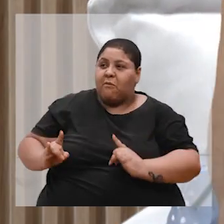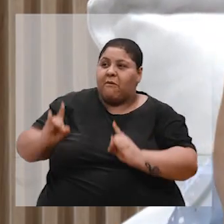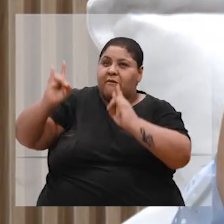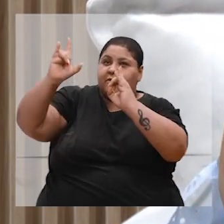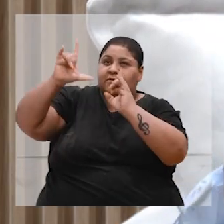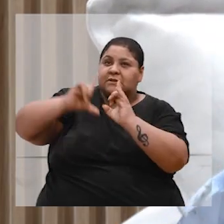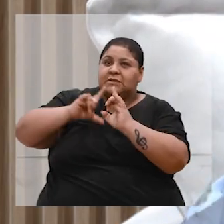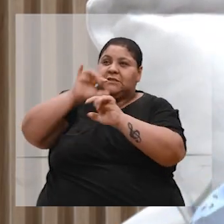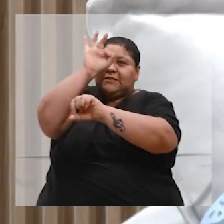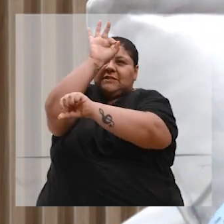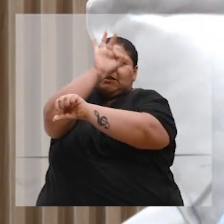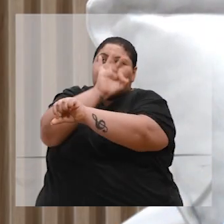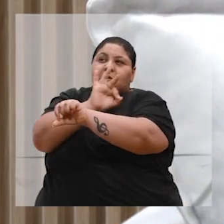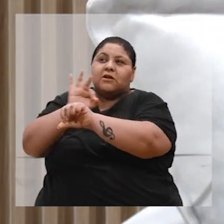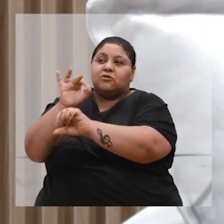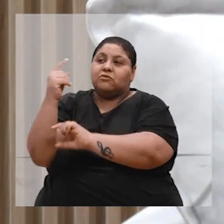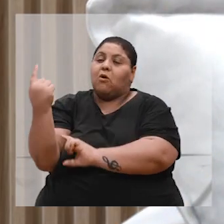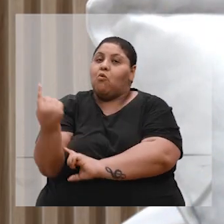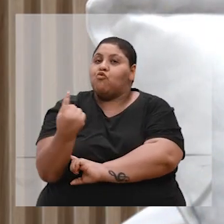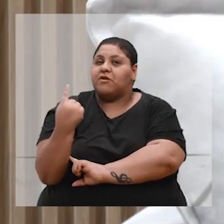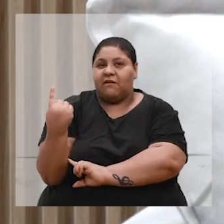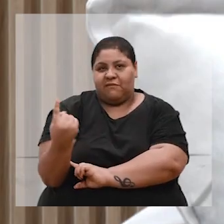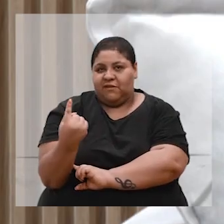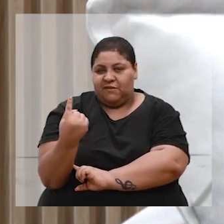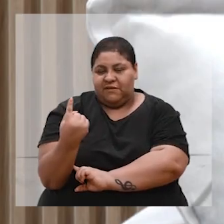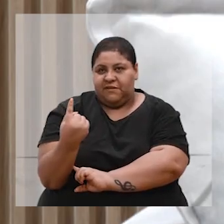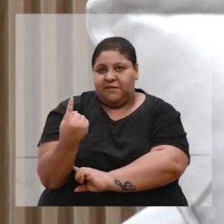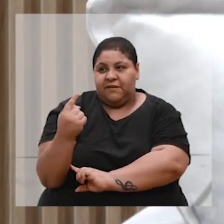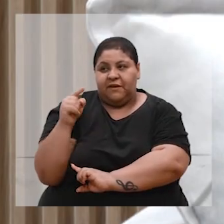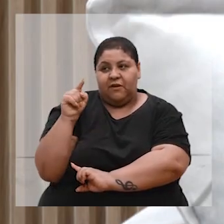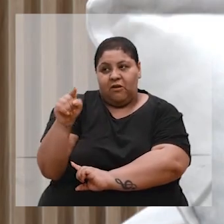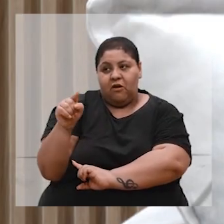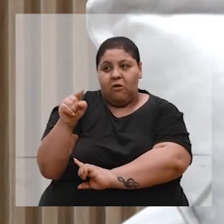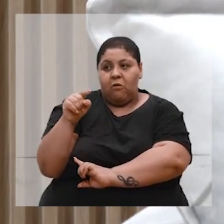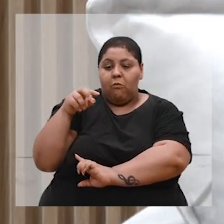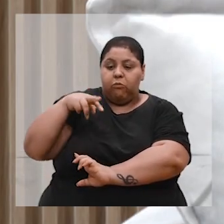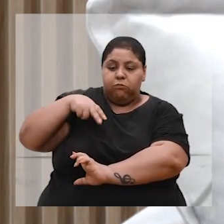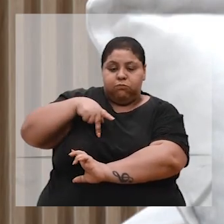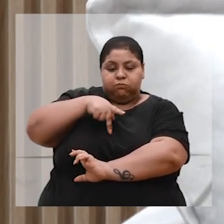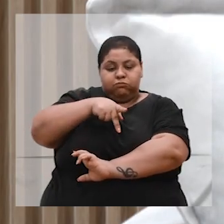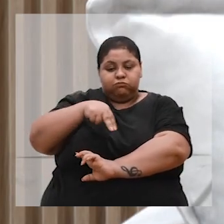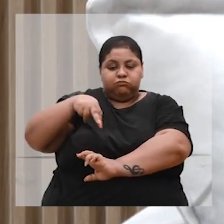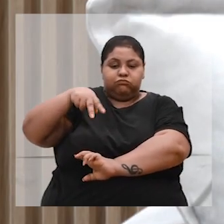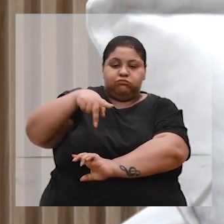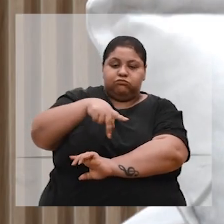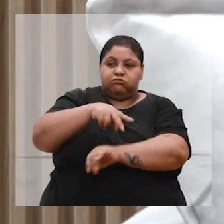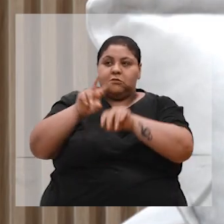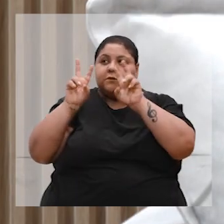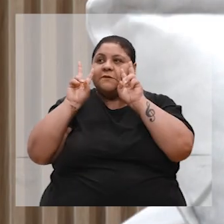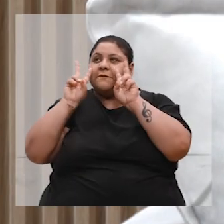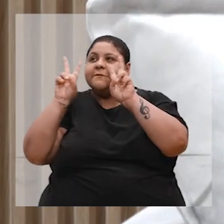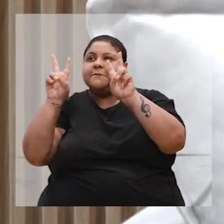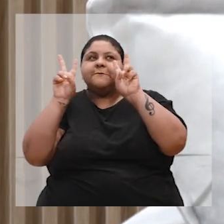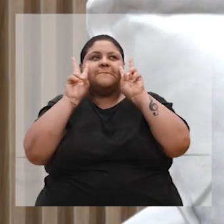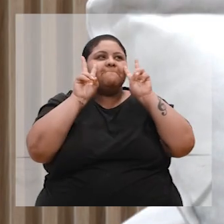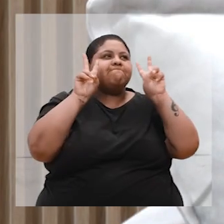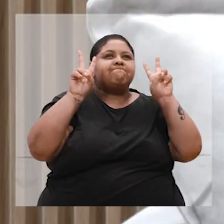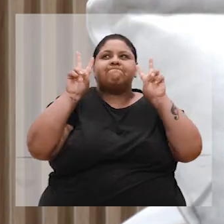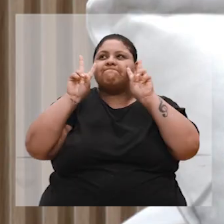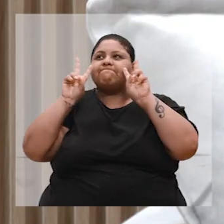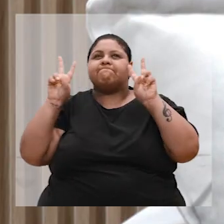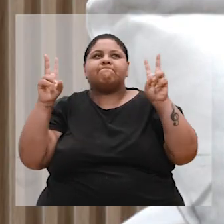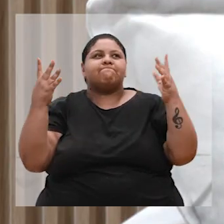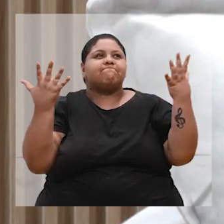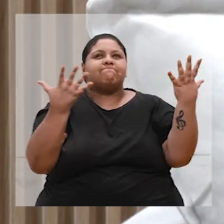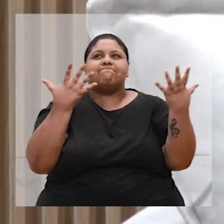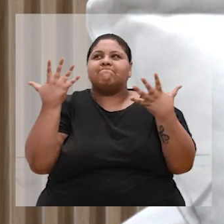o prédio, ele tem uma arquitetura singular, então é caminhar por esses espaços e